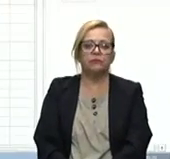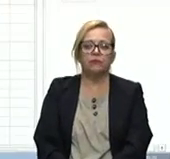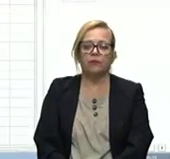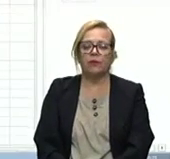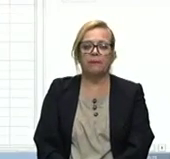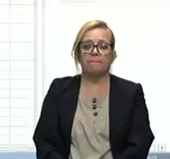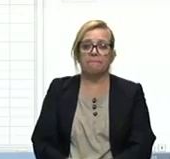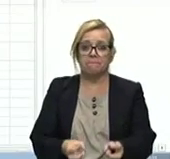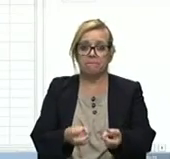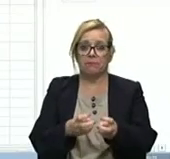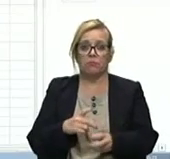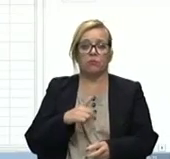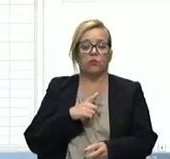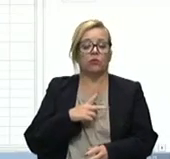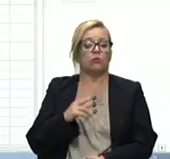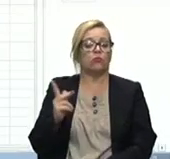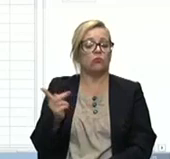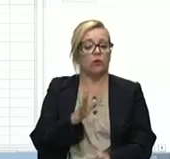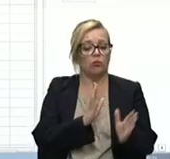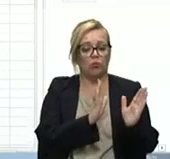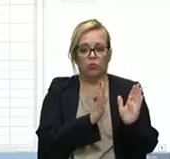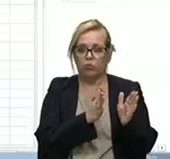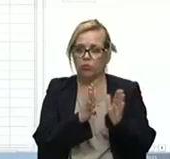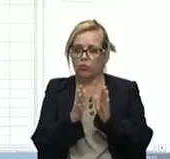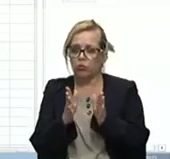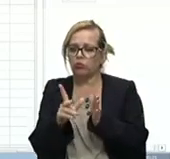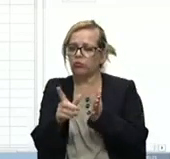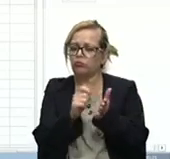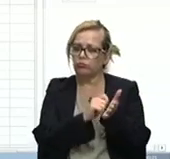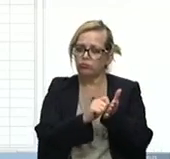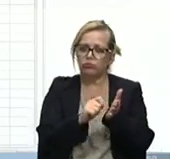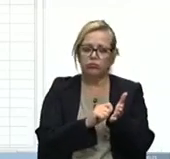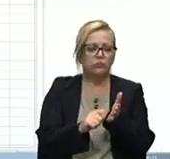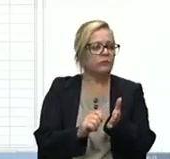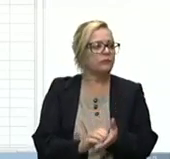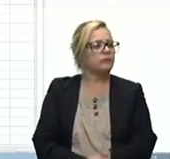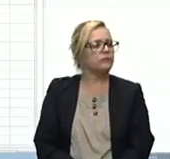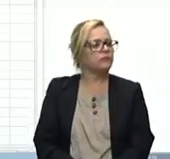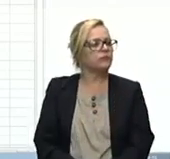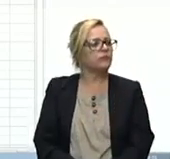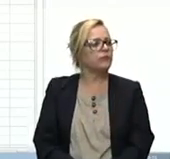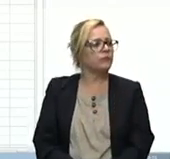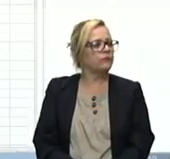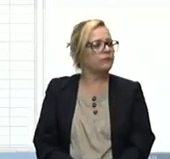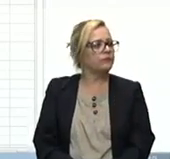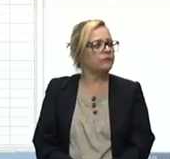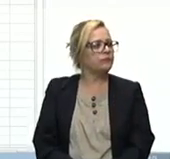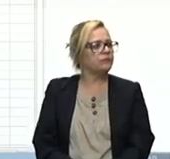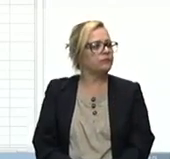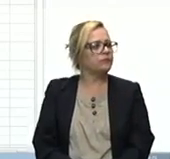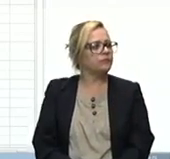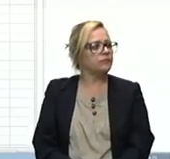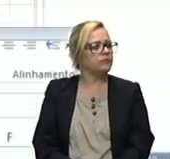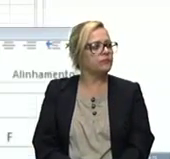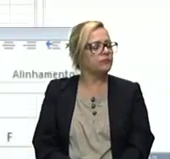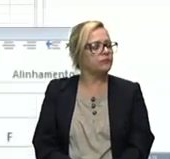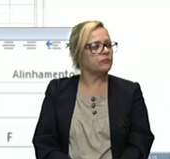Então, veja, eu já tenho aqui os pares ordenados registrados nas células. Então, vamos relembrar.